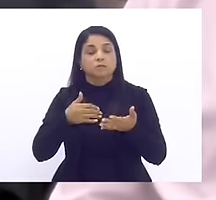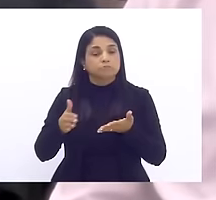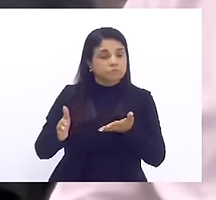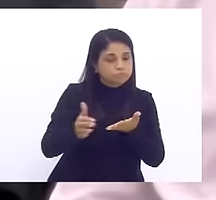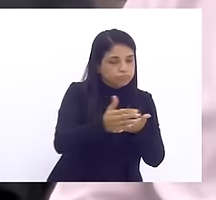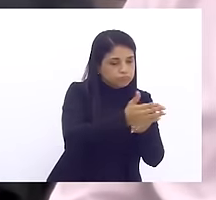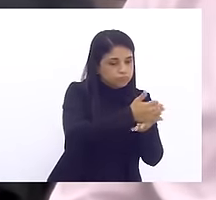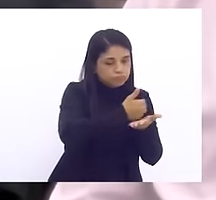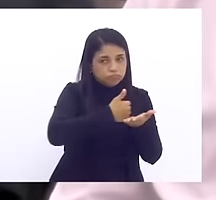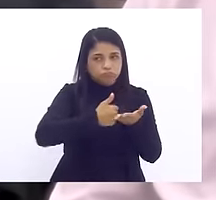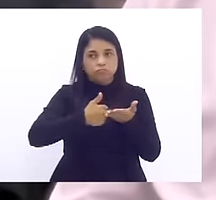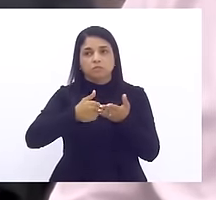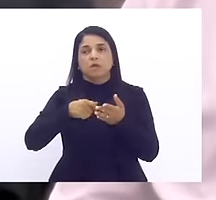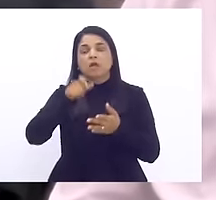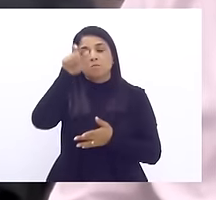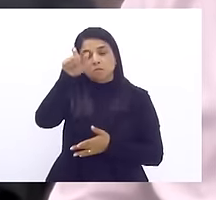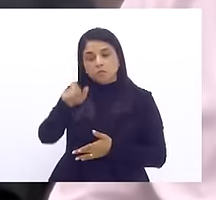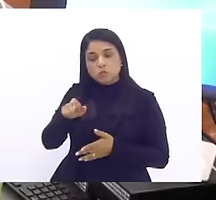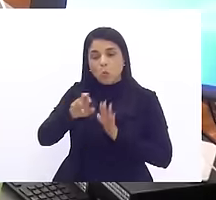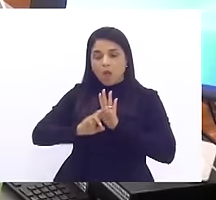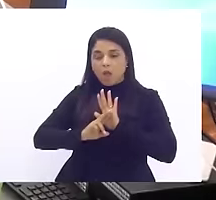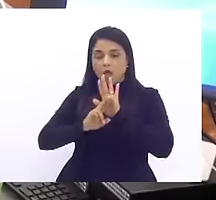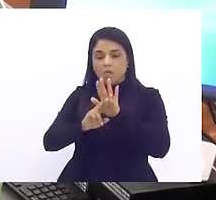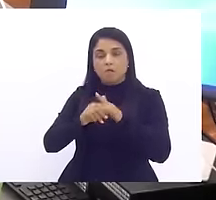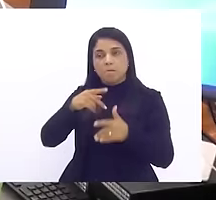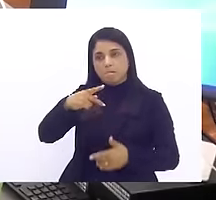quem pode prestar esclarecer